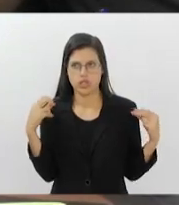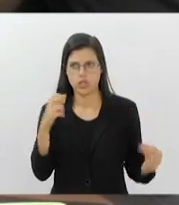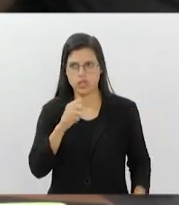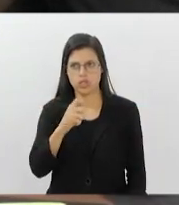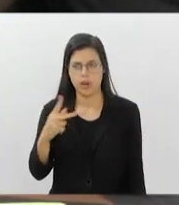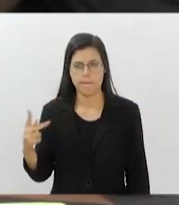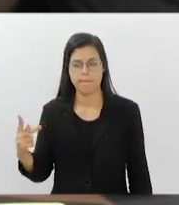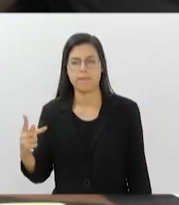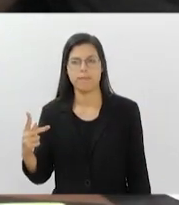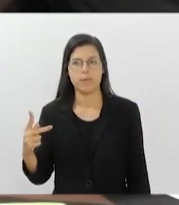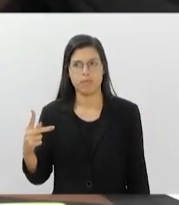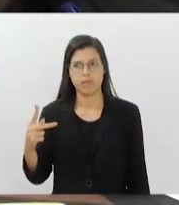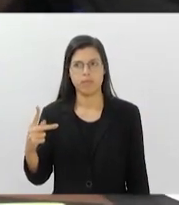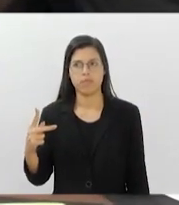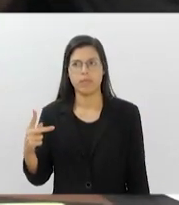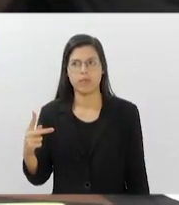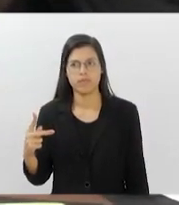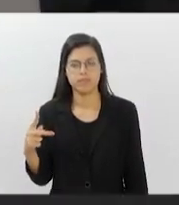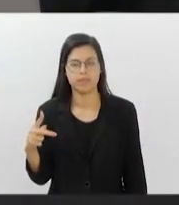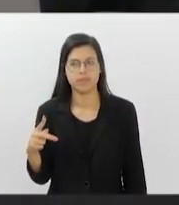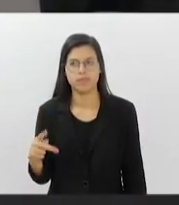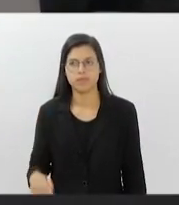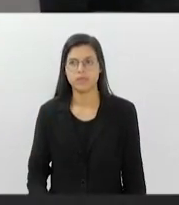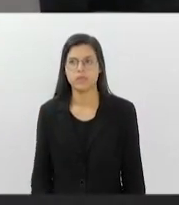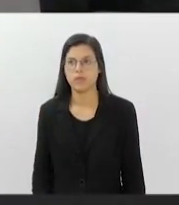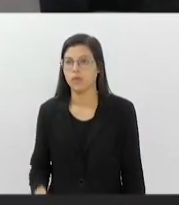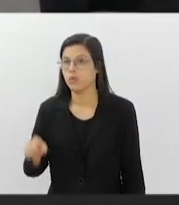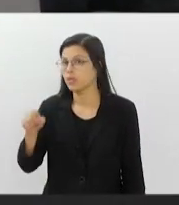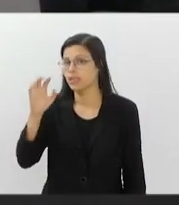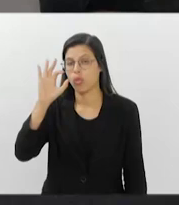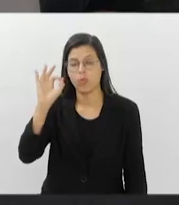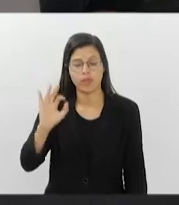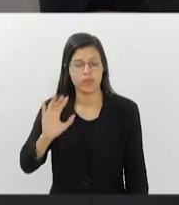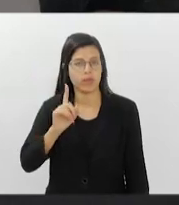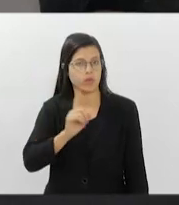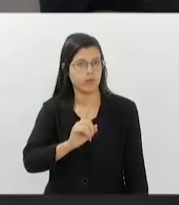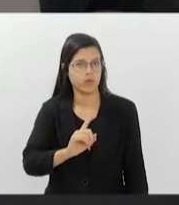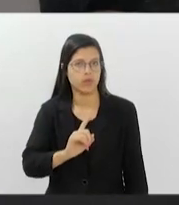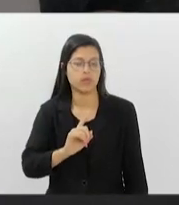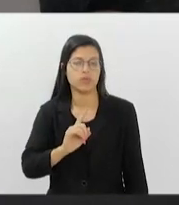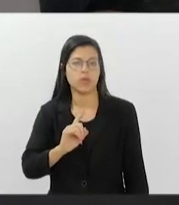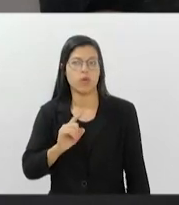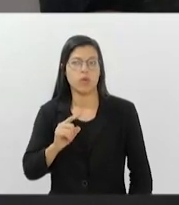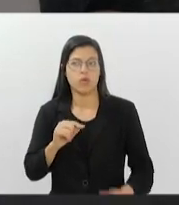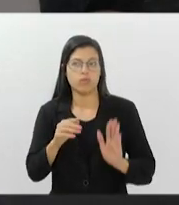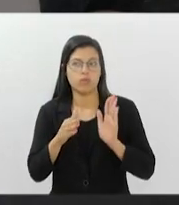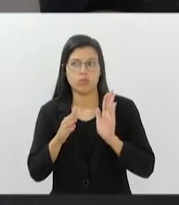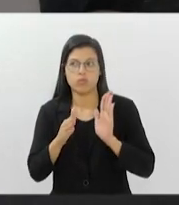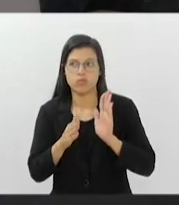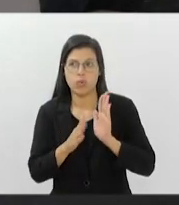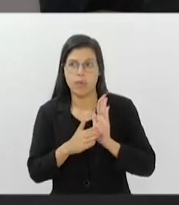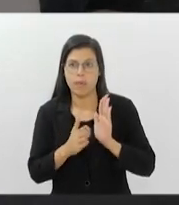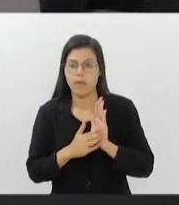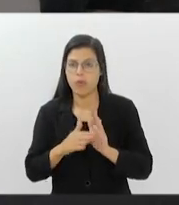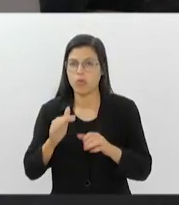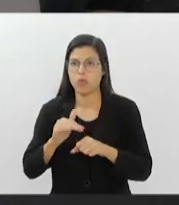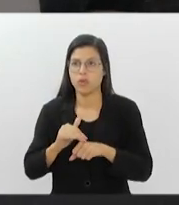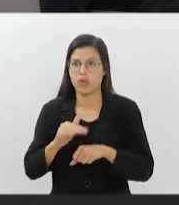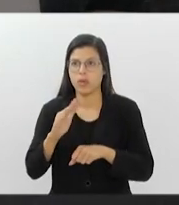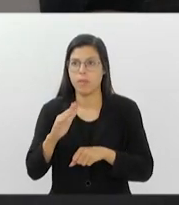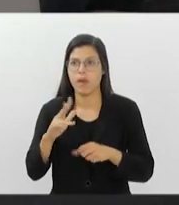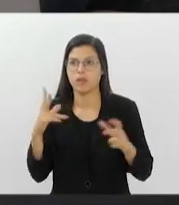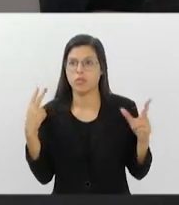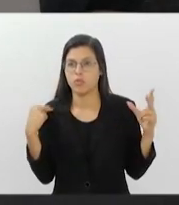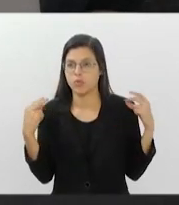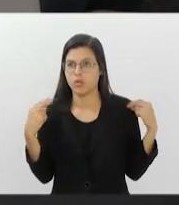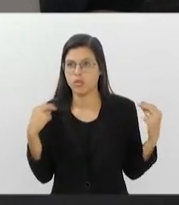sujeito que está alcoolizado. O senhor não entendeu. Eu não estou propondo que seja mais motorista de aplicativo.